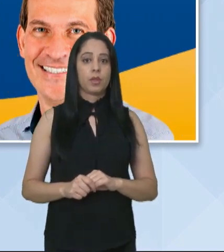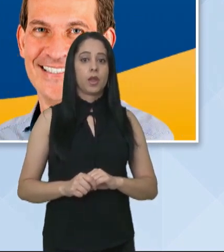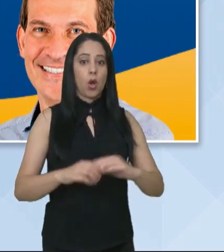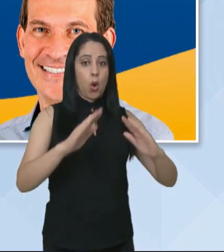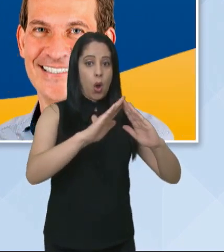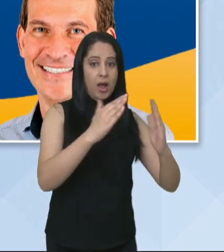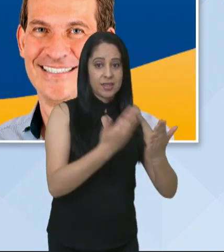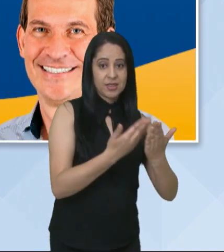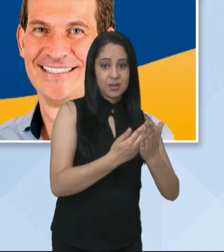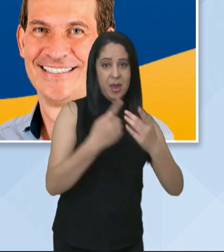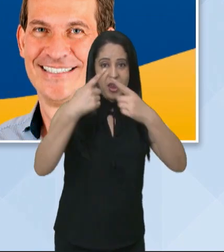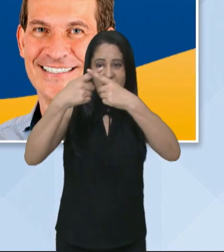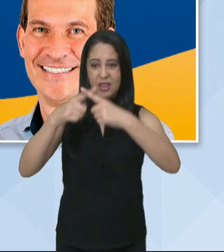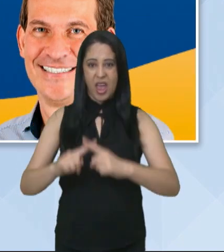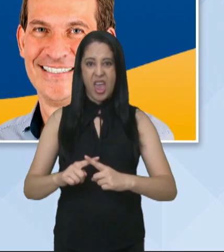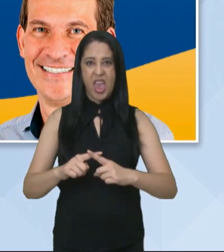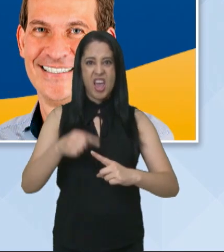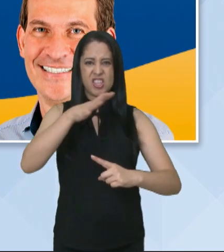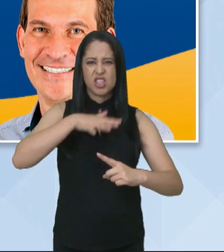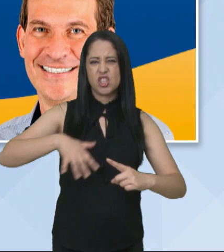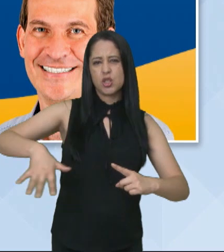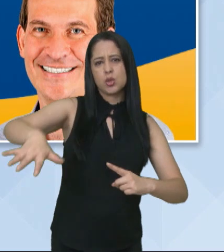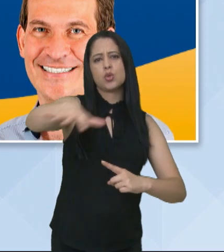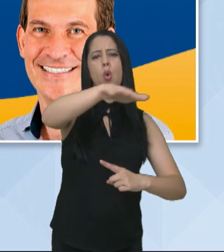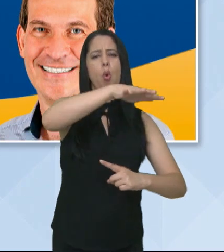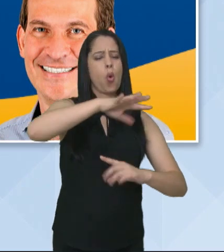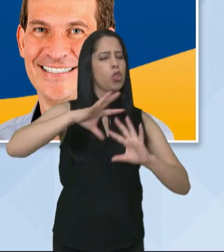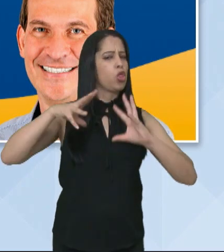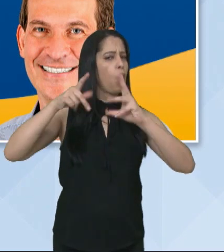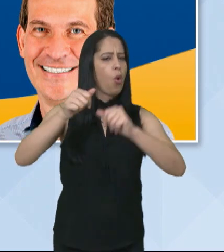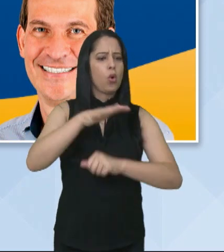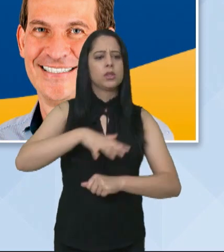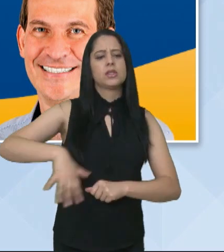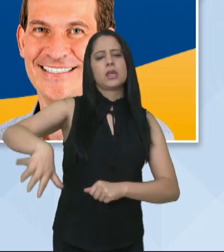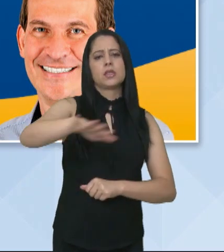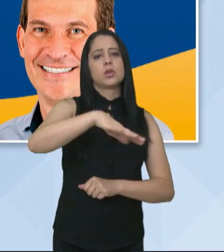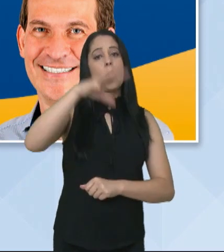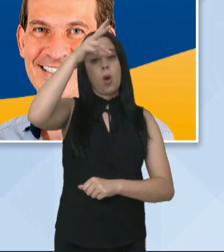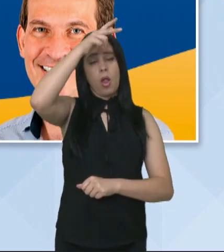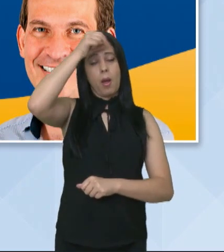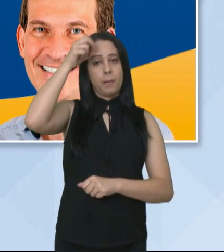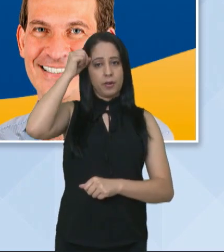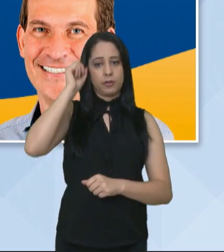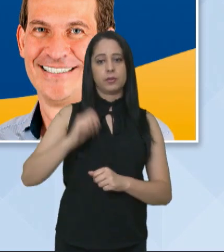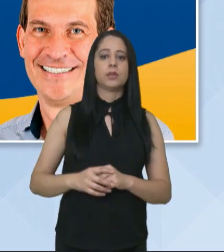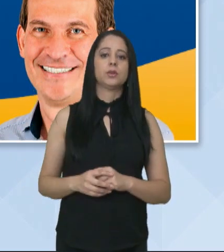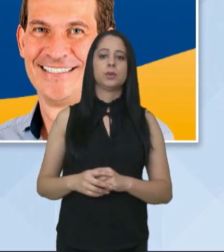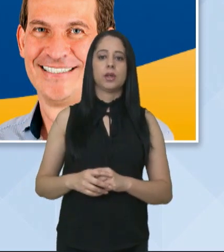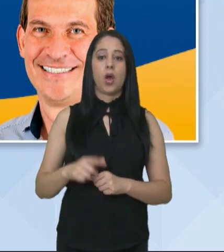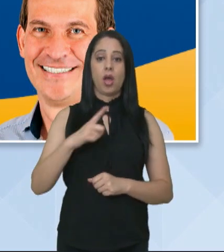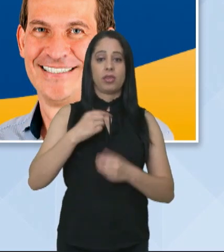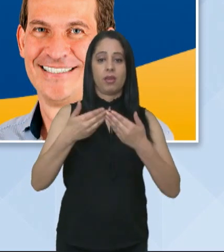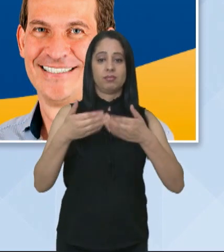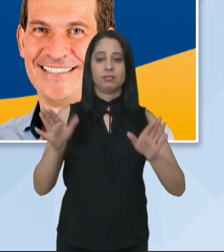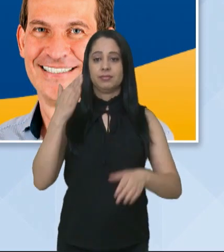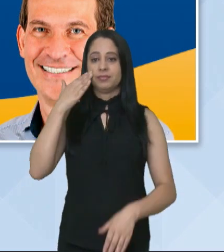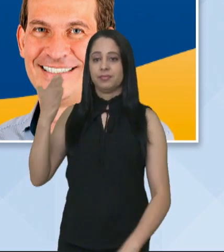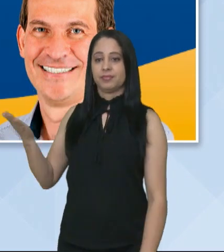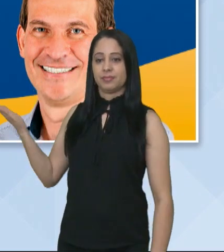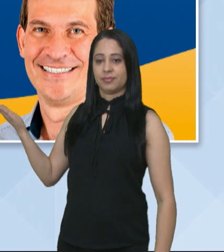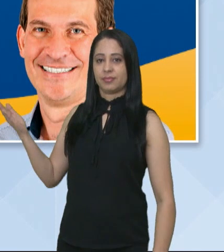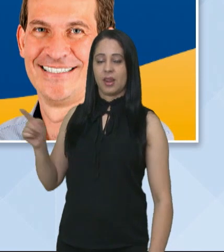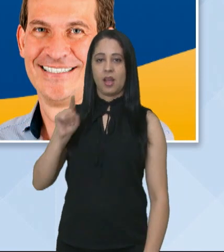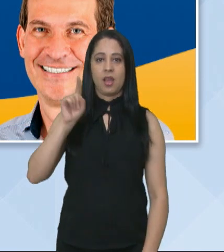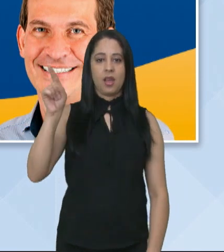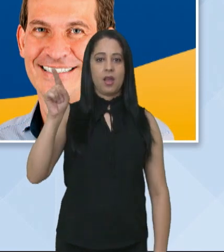acontecendo em toda a rede municipal. Aí nós temos a nossa abertura, que foi lá no ginásio